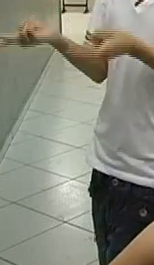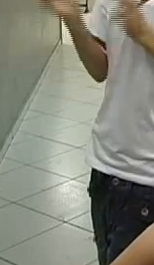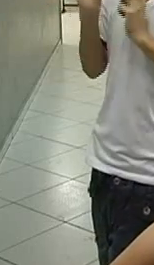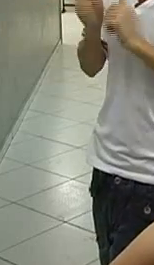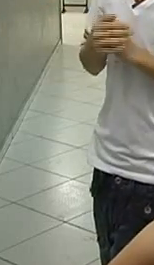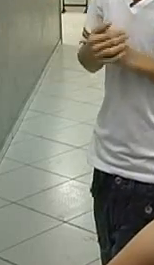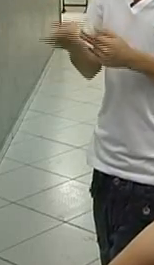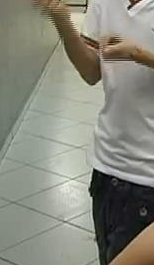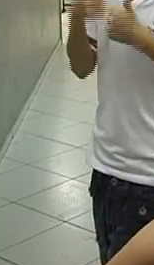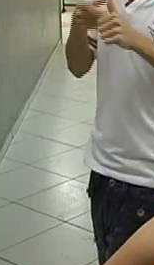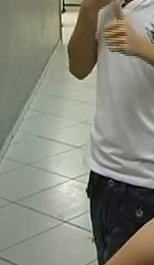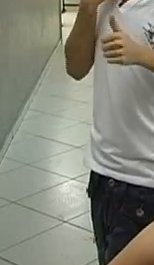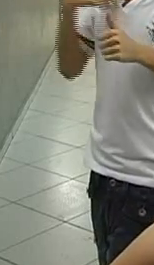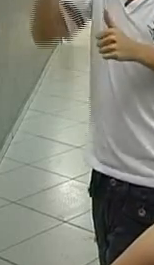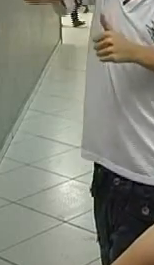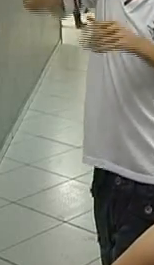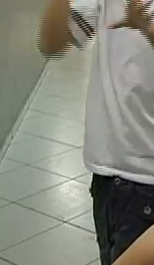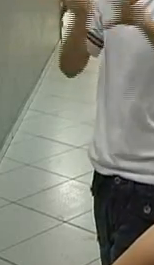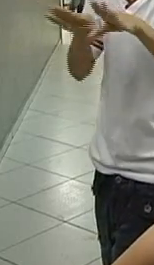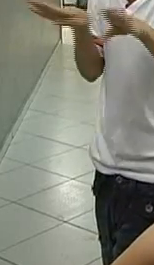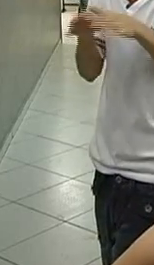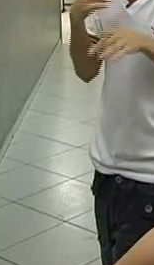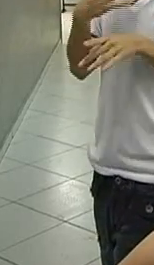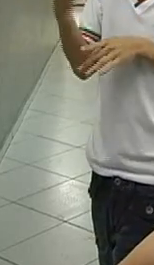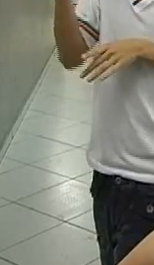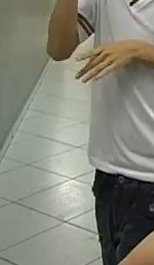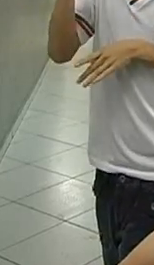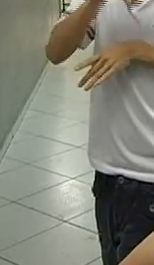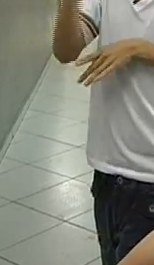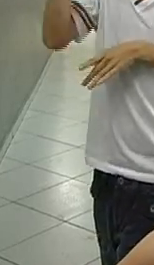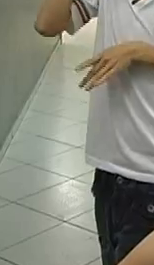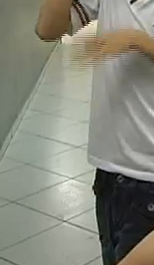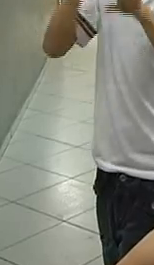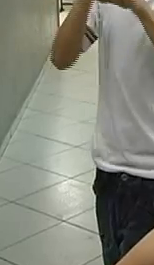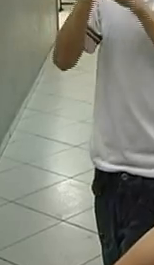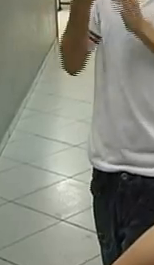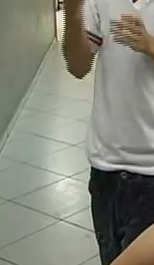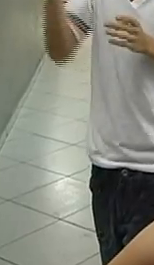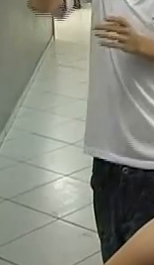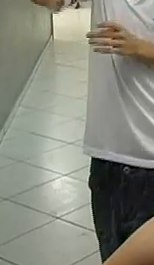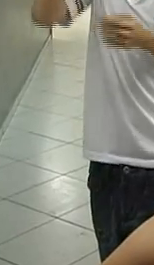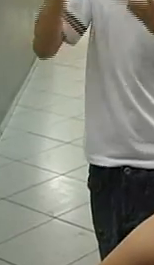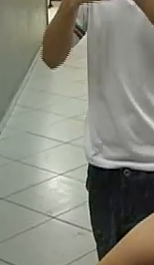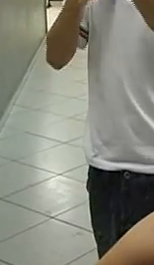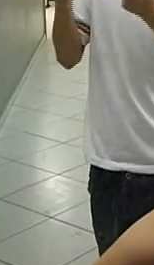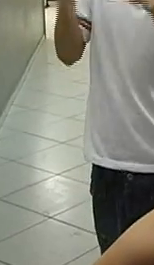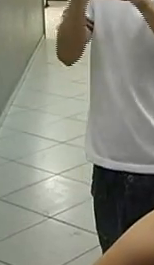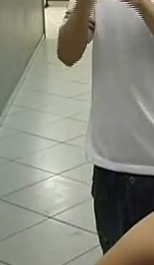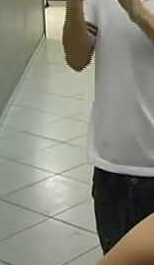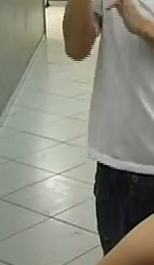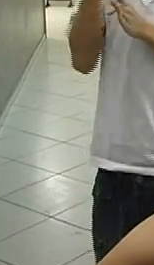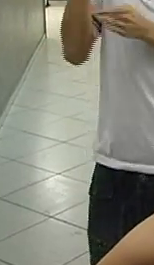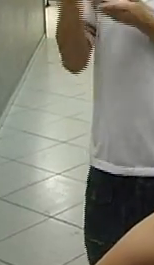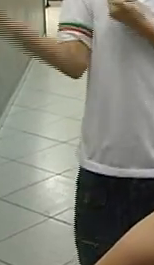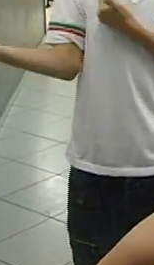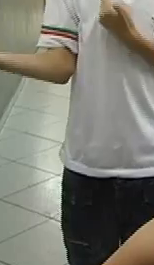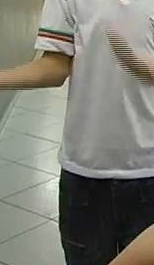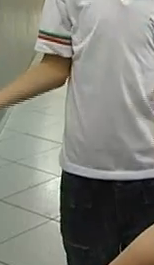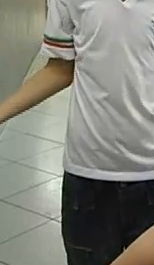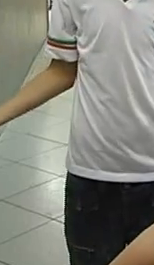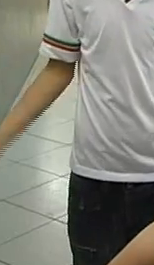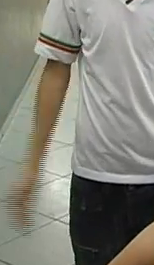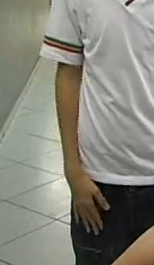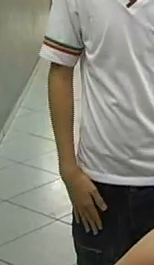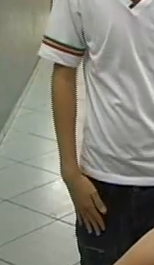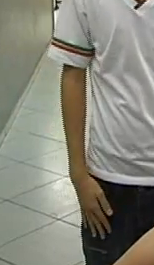olhar de vontade de aprender, não com preconceito. Eu sei que as pessoas têm vontade de aprender. E eu também, os ouvintes conversando, eu tenho vontade de aprender do jeito deles